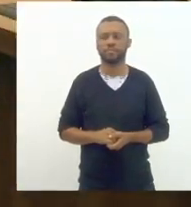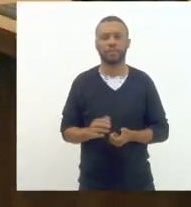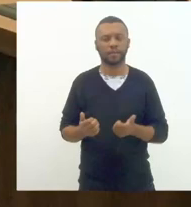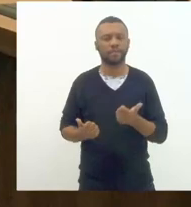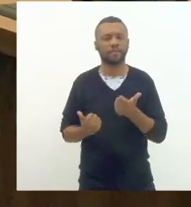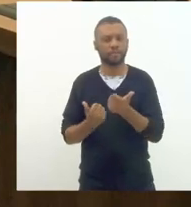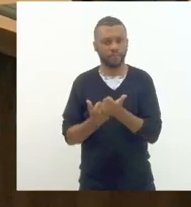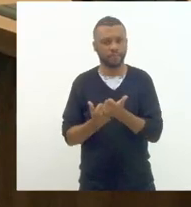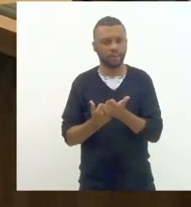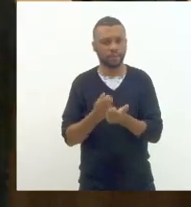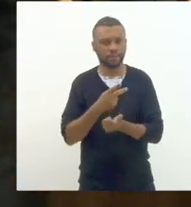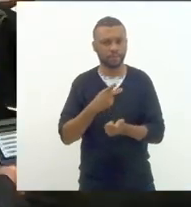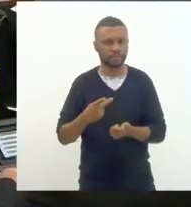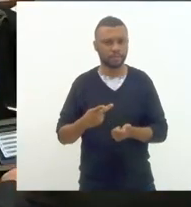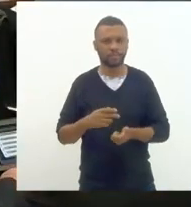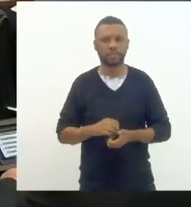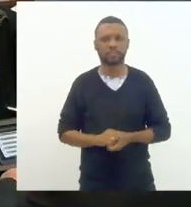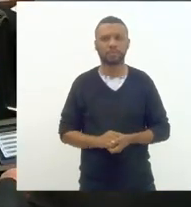Favorável, senhor presidente.